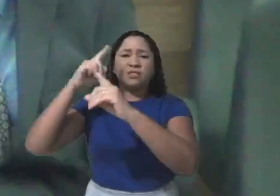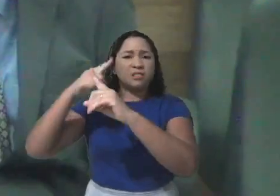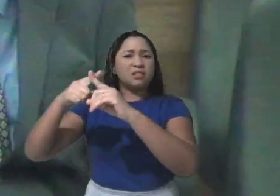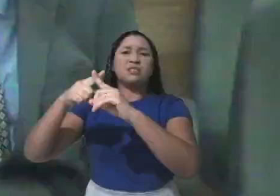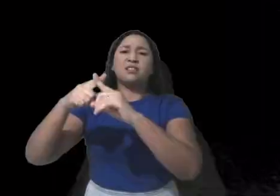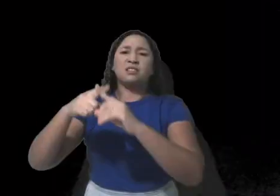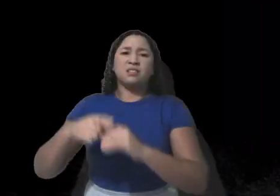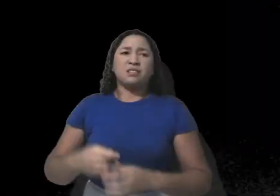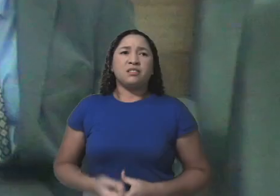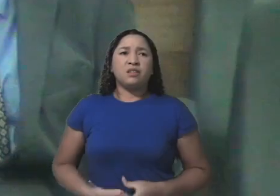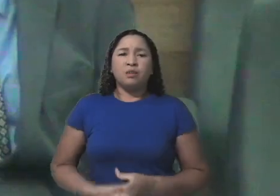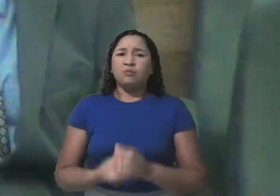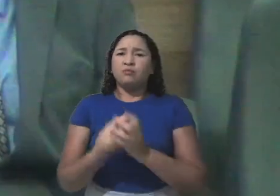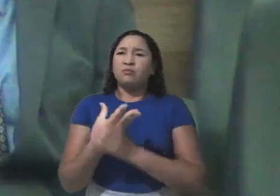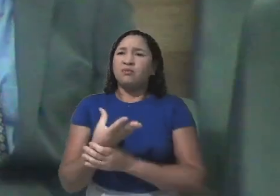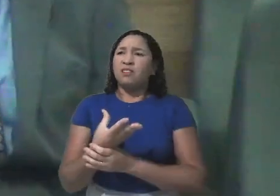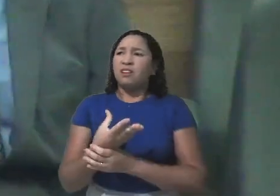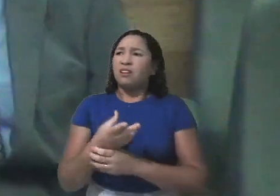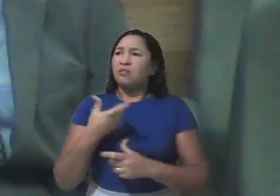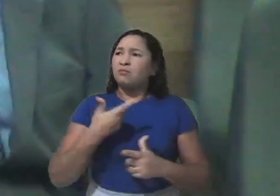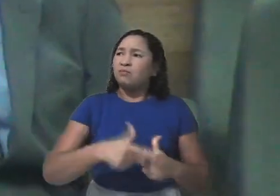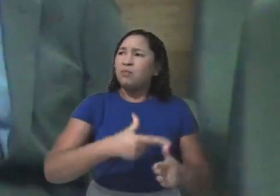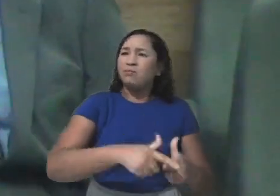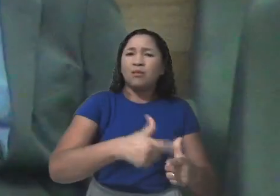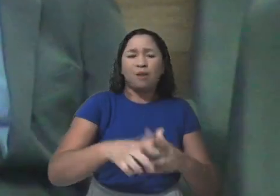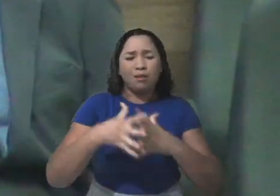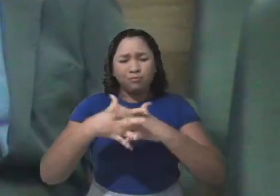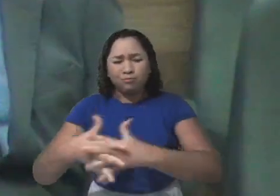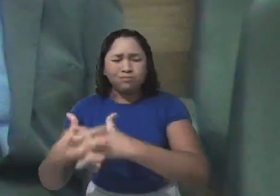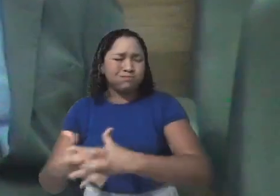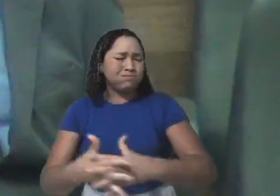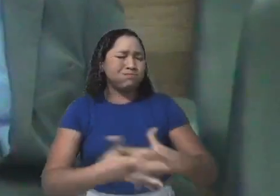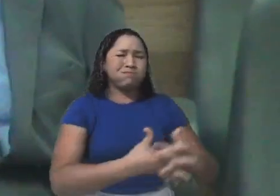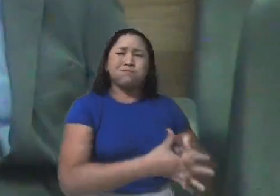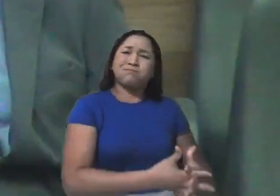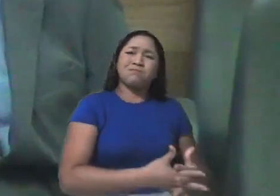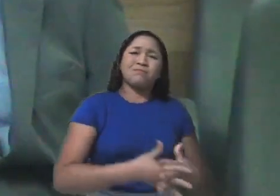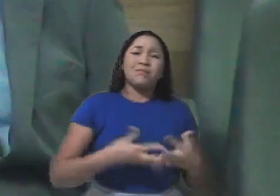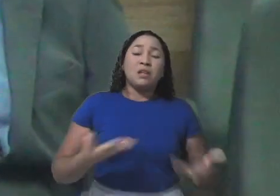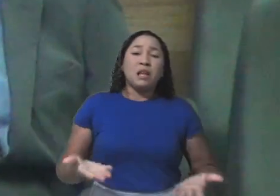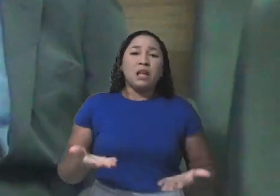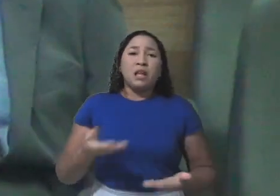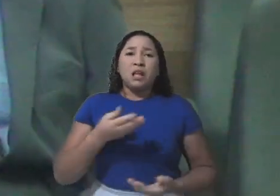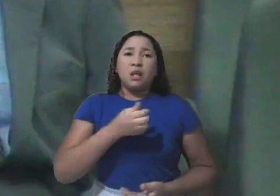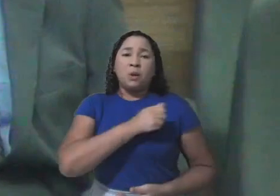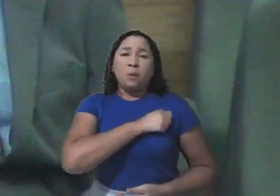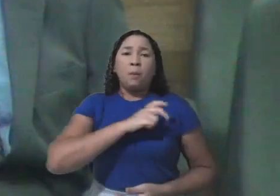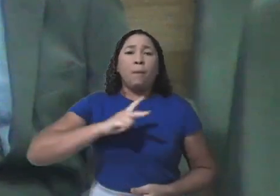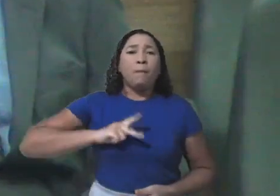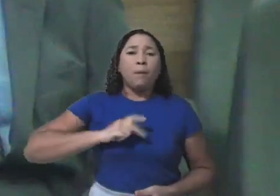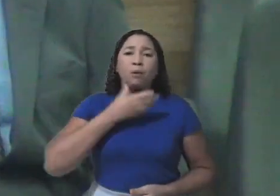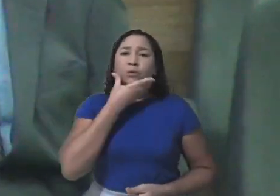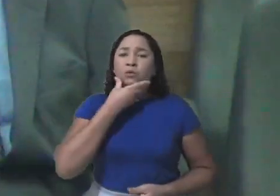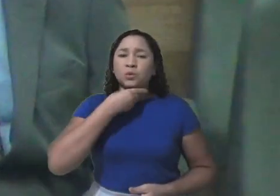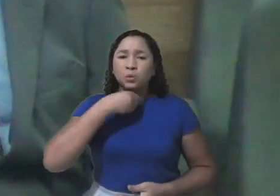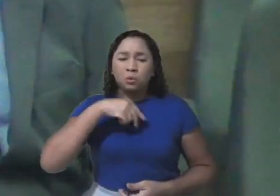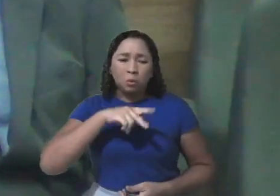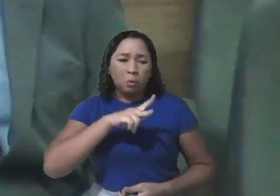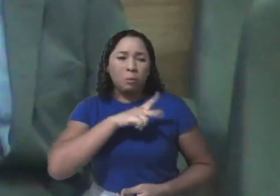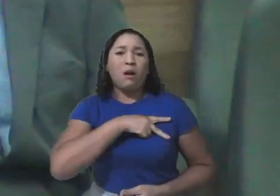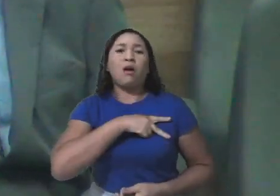problemas. E aqui está o apóstolo Paulo, doutrinando acerca dos rudimentos e